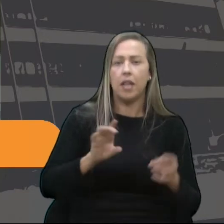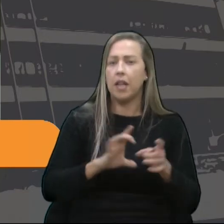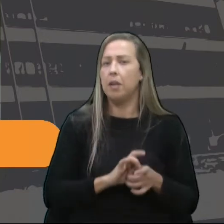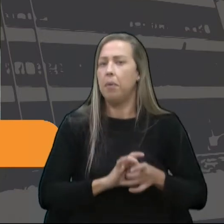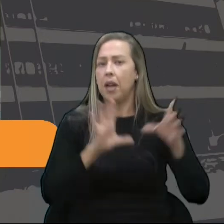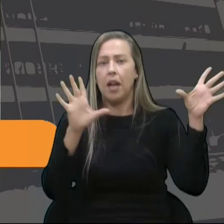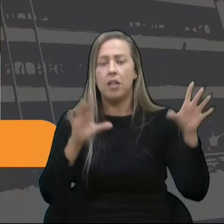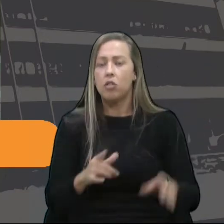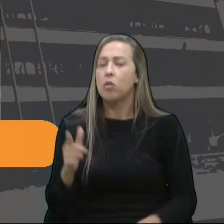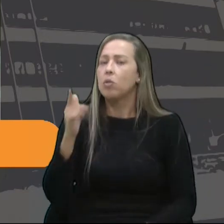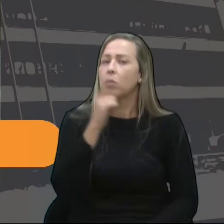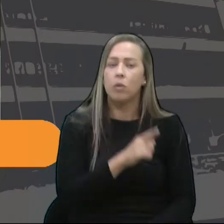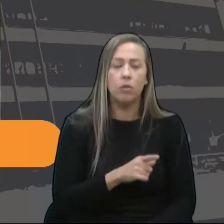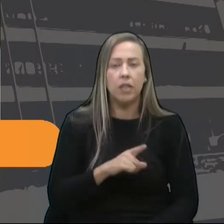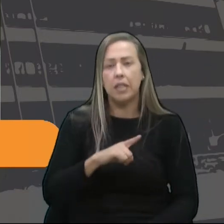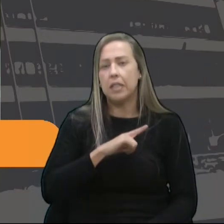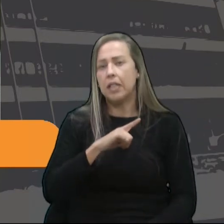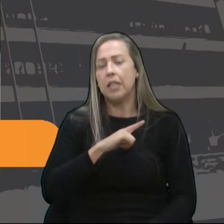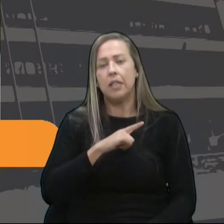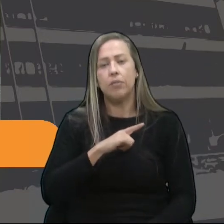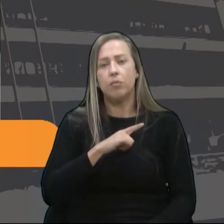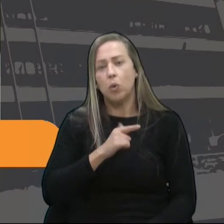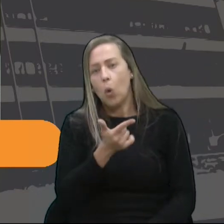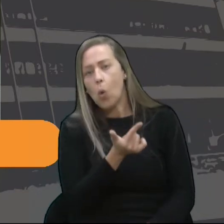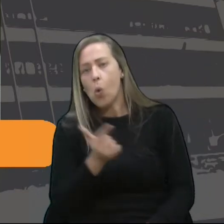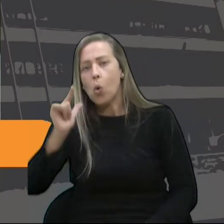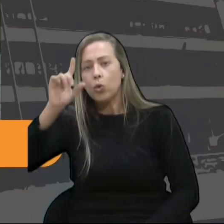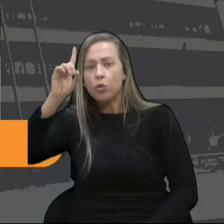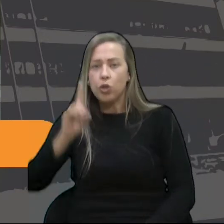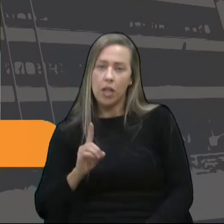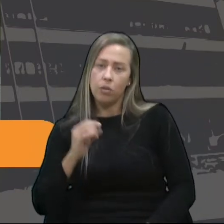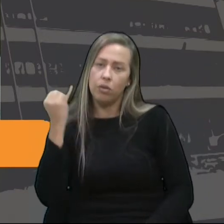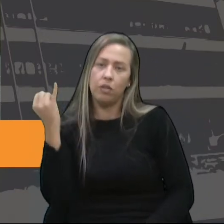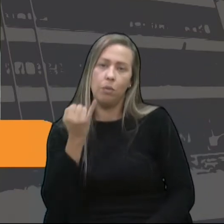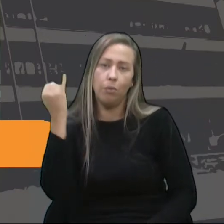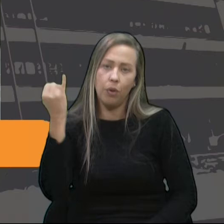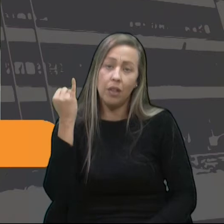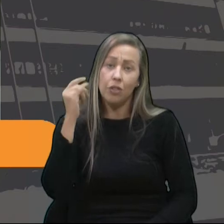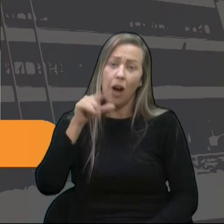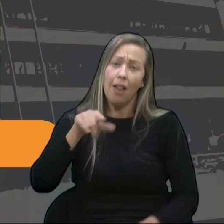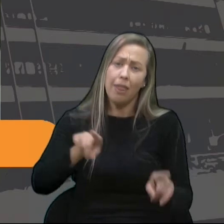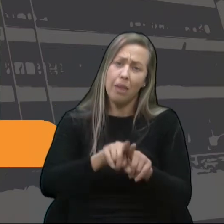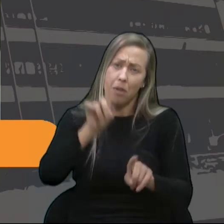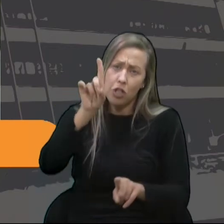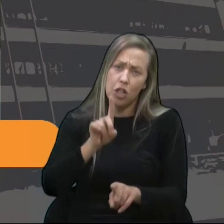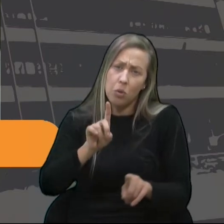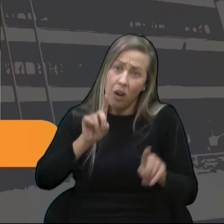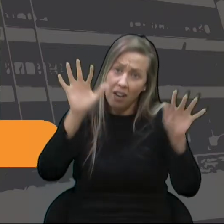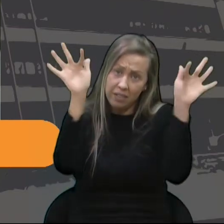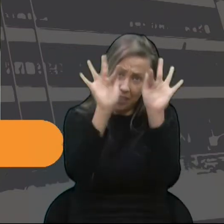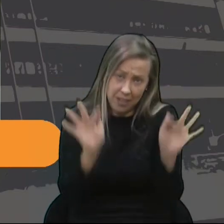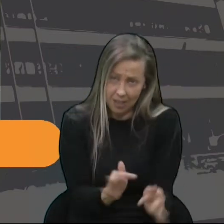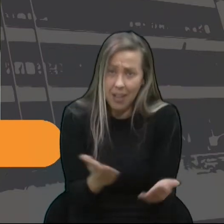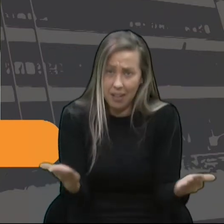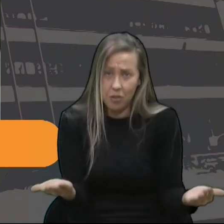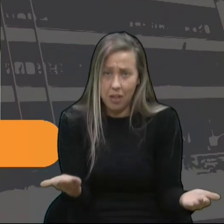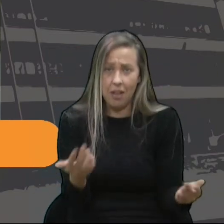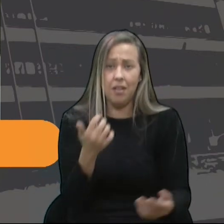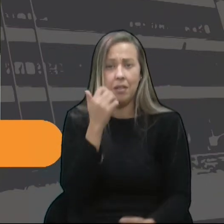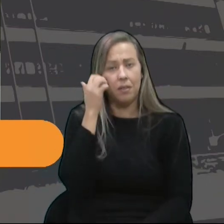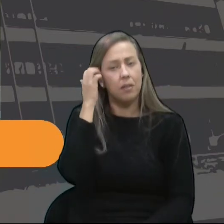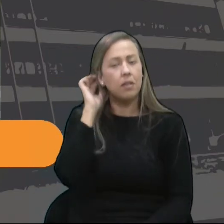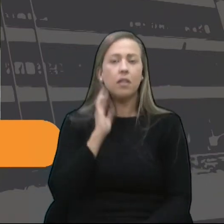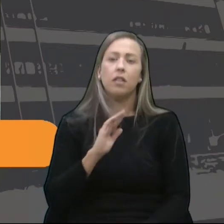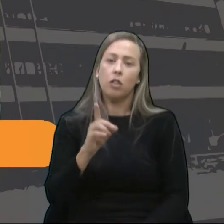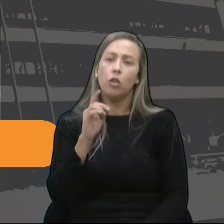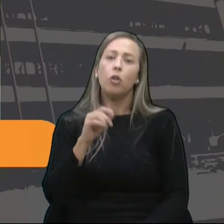a gente não consegue ter outros direitos importantes, o direito até à felicidade, né? Então, e o direito